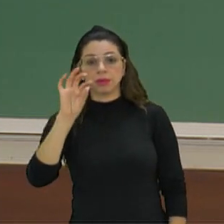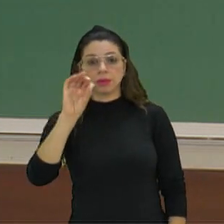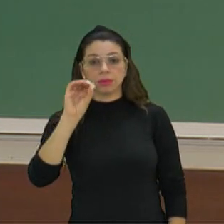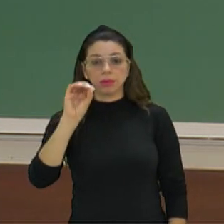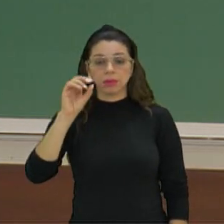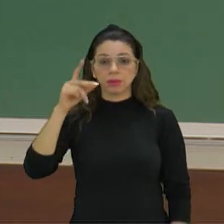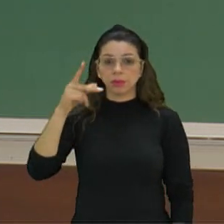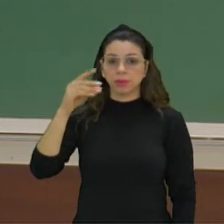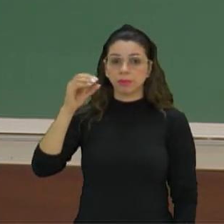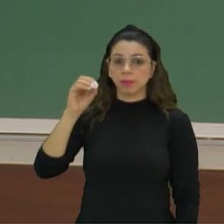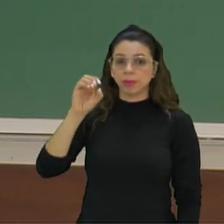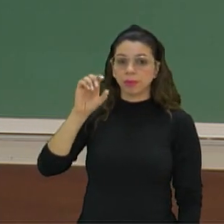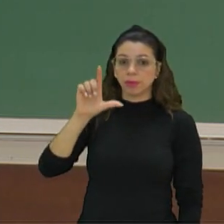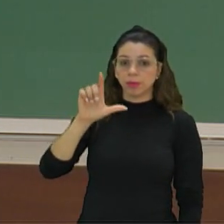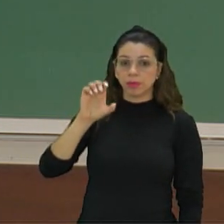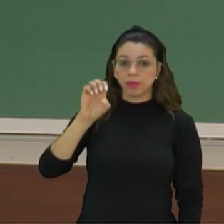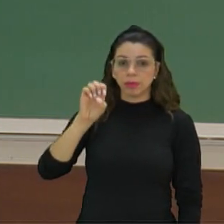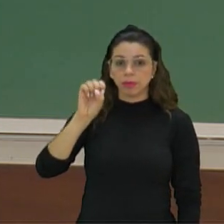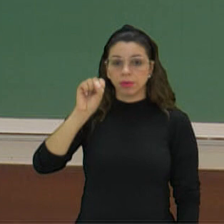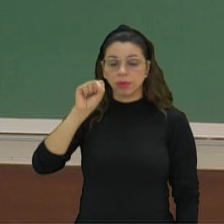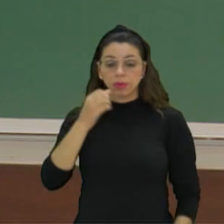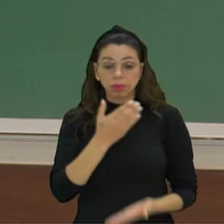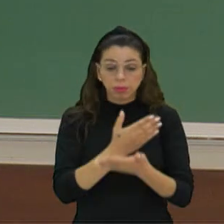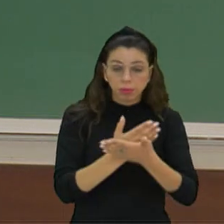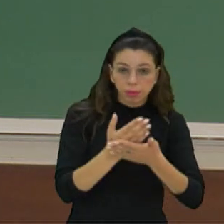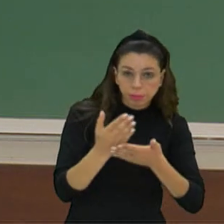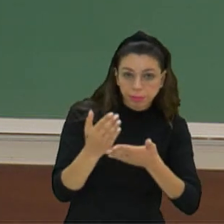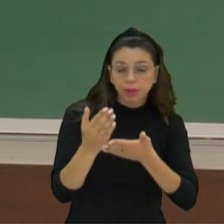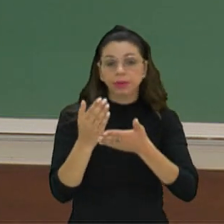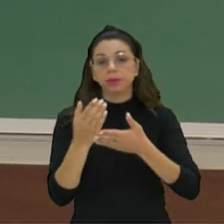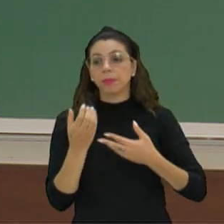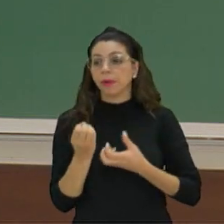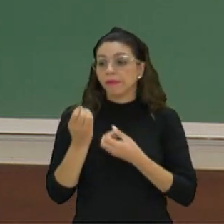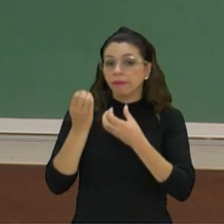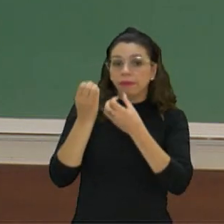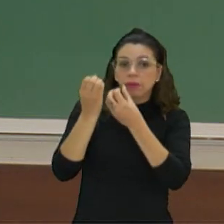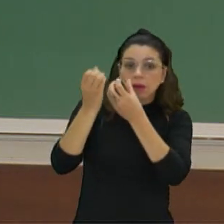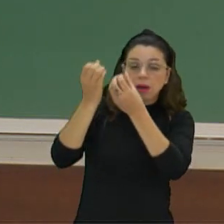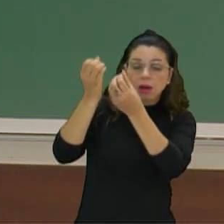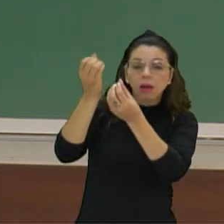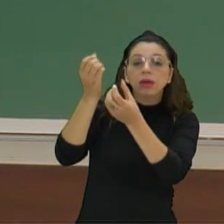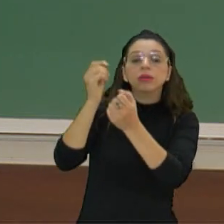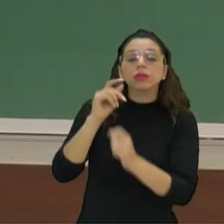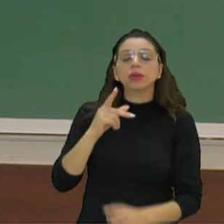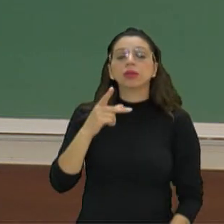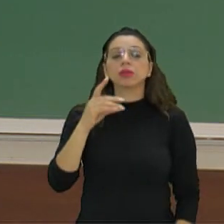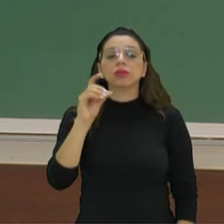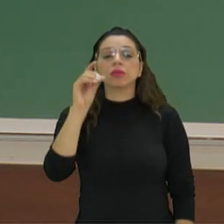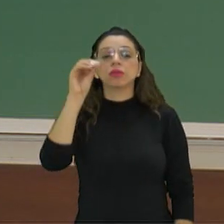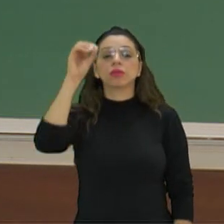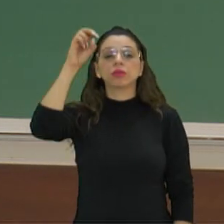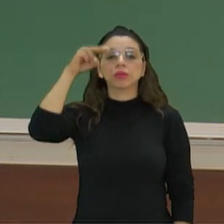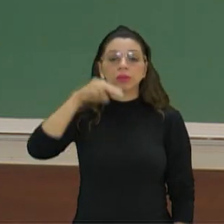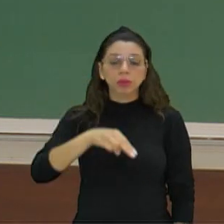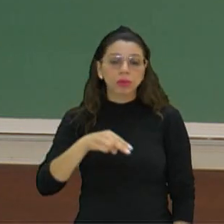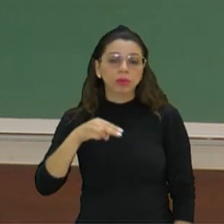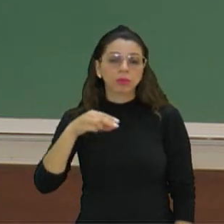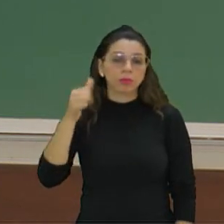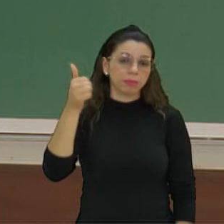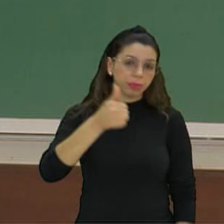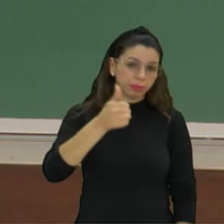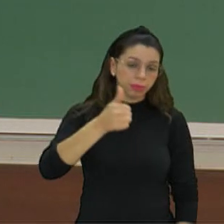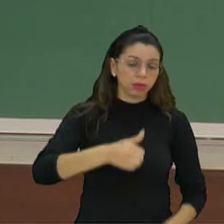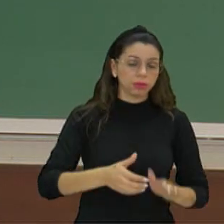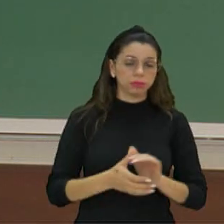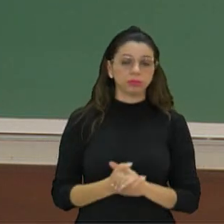Pedro I. Daí, nós temos o aluninho aqui, uma criança, um aluno, e ele está lembrando a aula da professora. Então, teve aula,